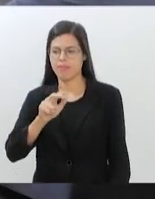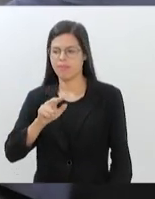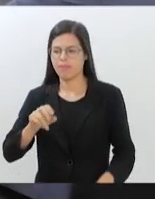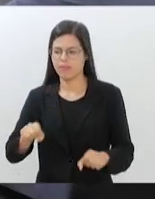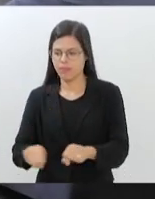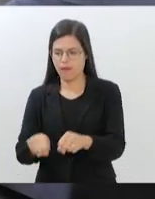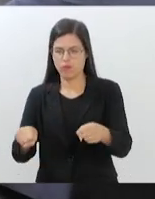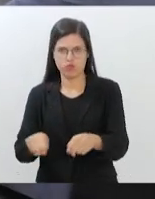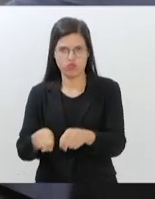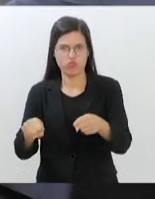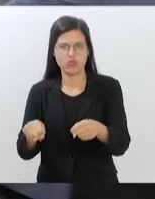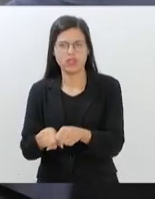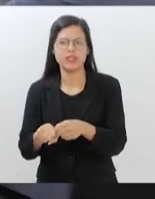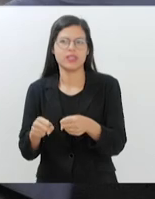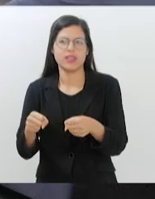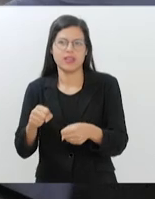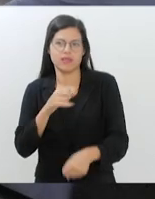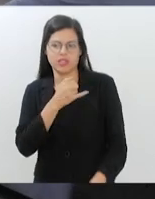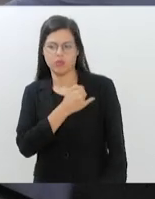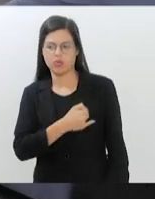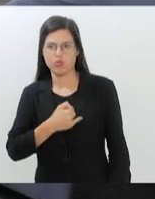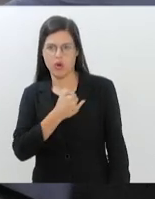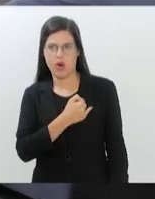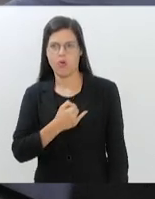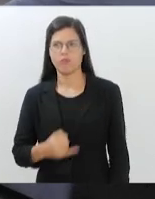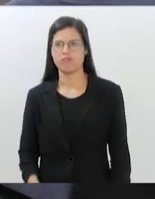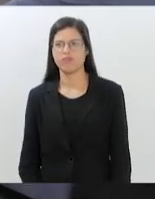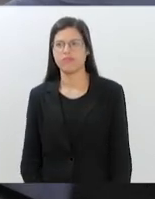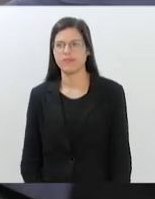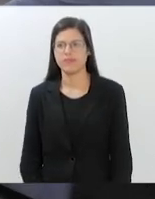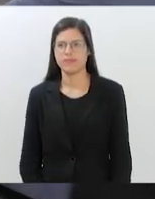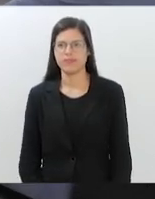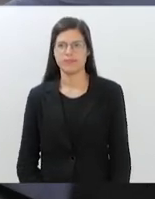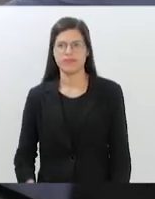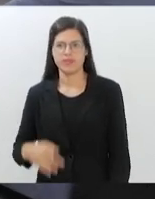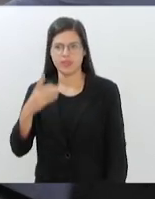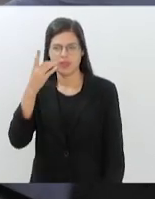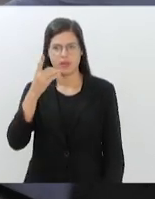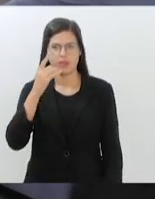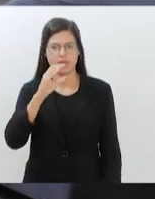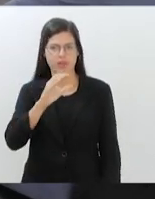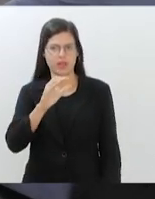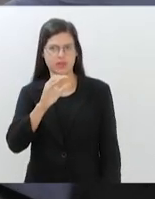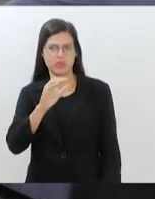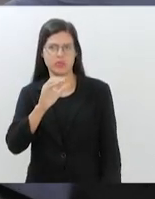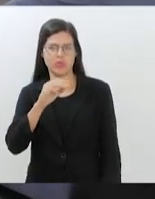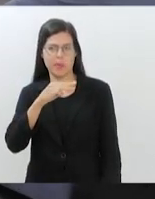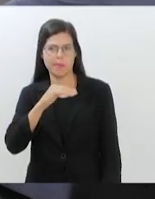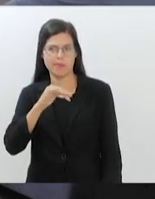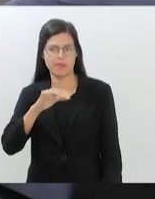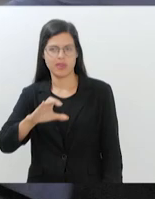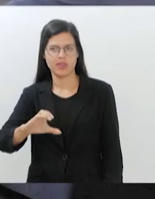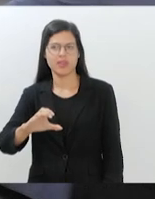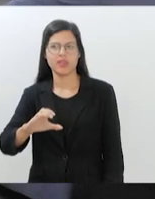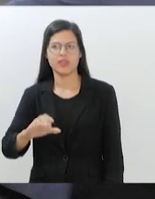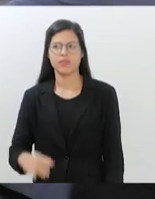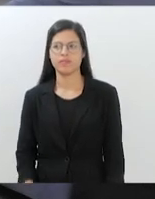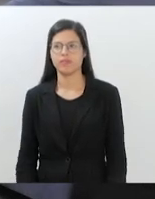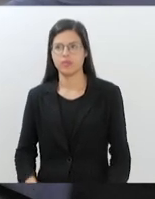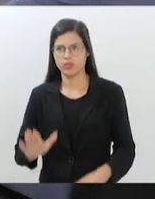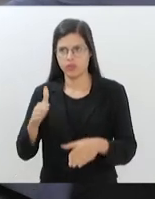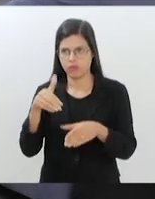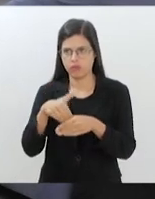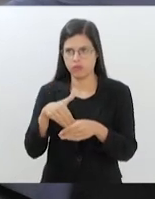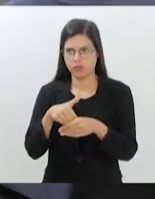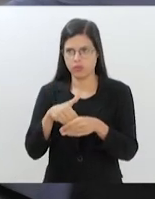São João de Miri pois não deputado Carlos Mick não é uma já votou esse não ainda não não